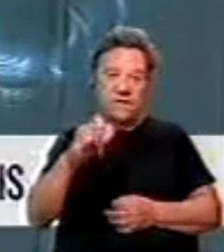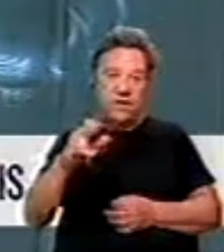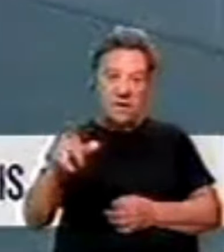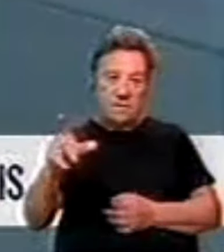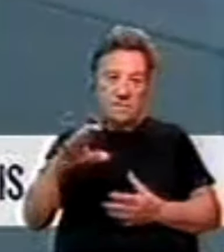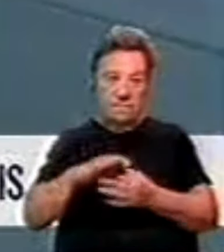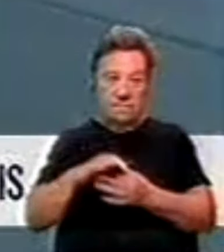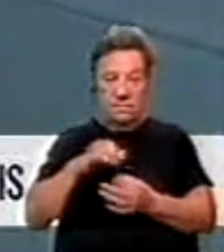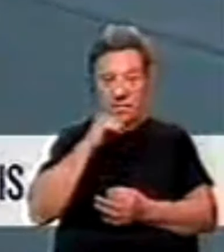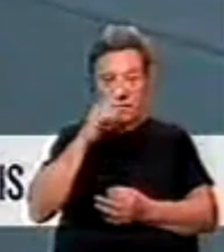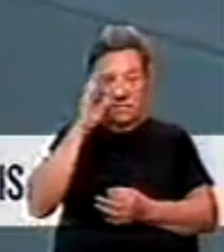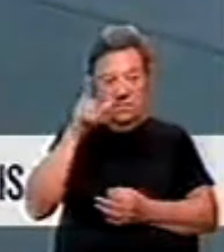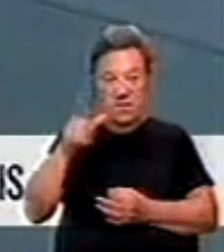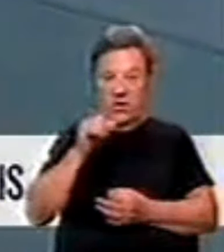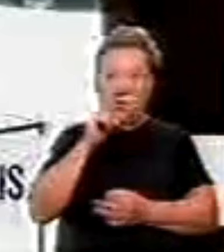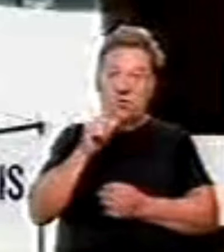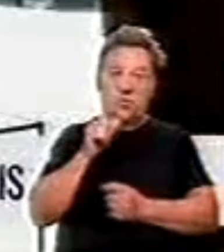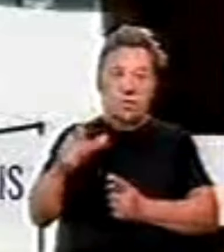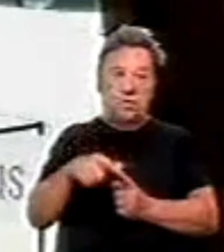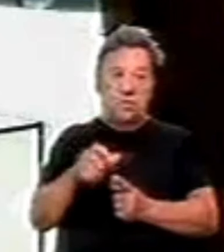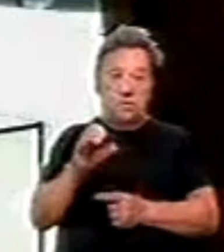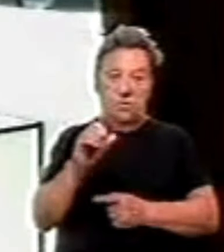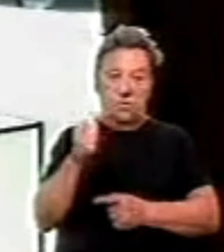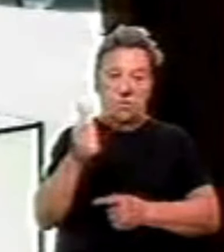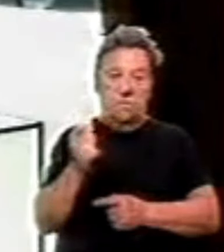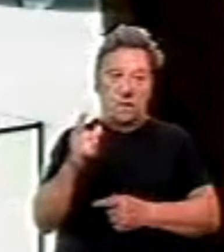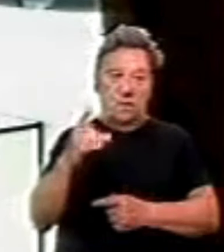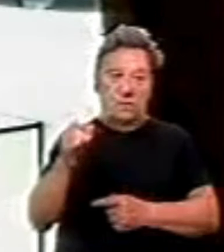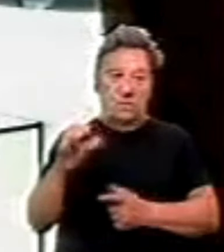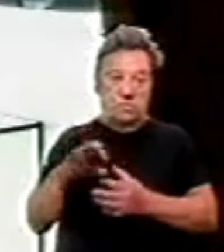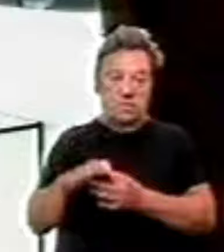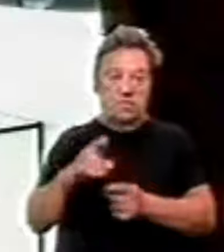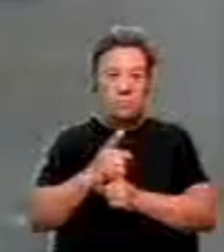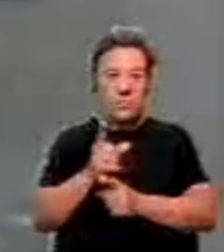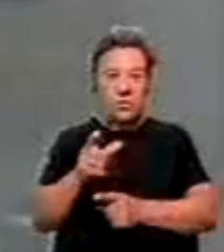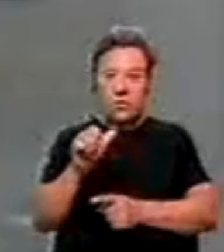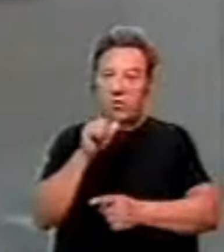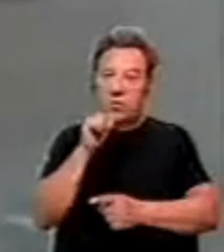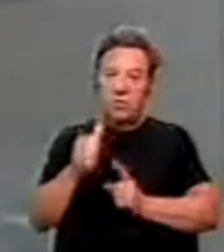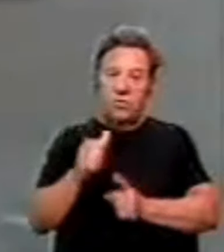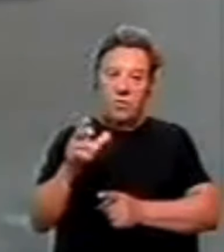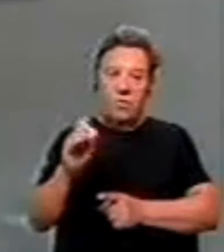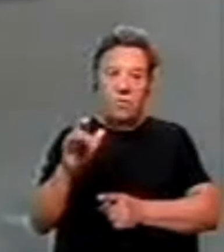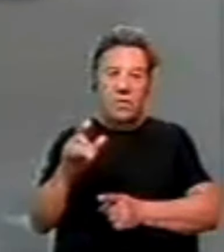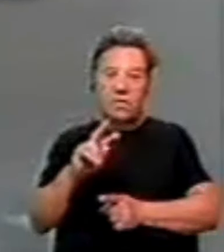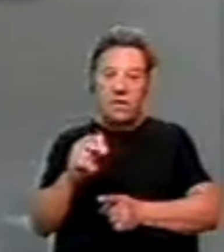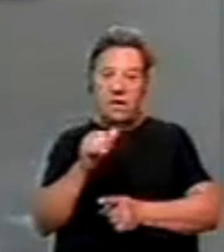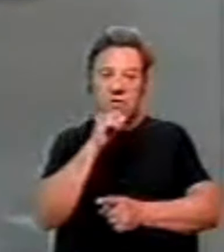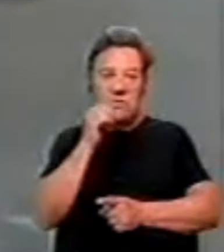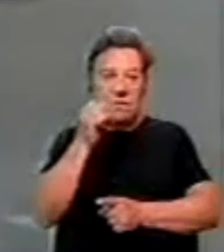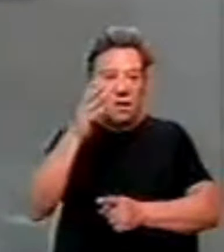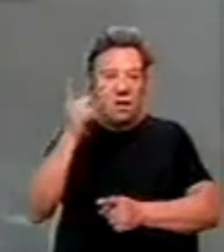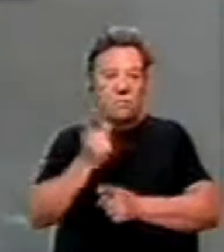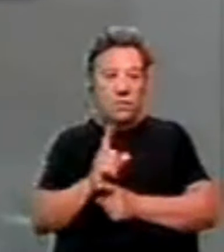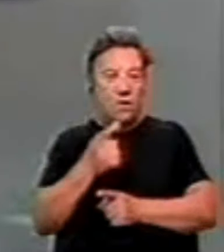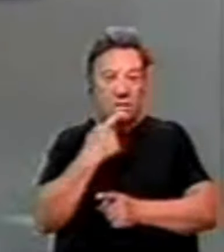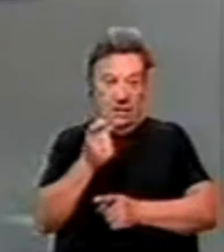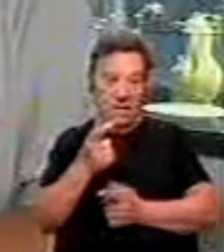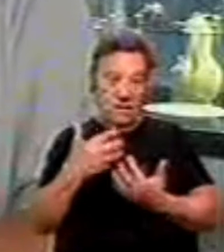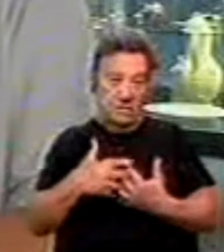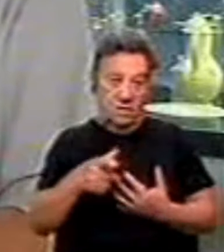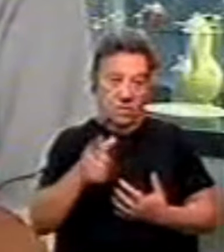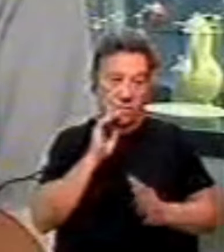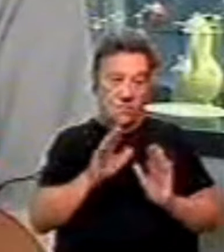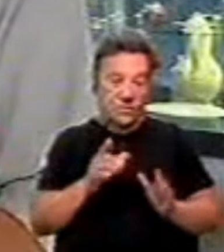portanto, que é a cor do cobalto. E, portanto, mas porquê que com o cobalto afinaram este azul claro? Essa que é a questão